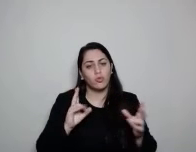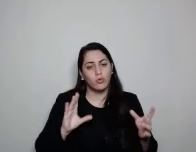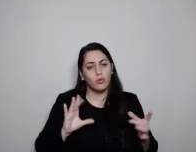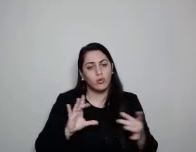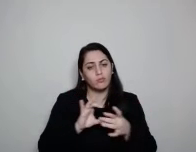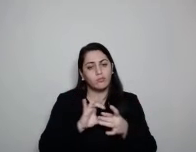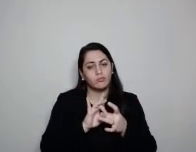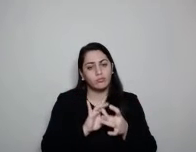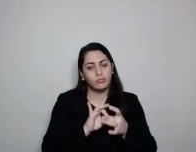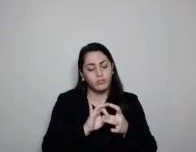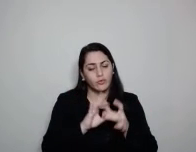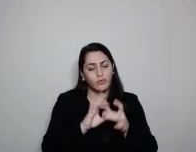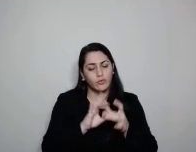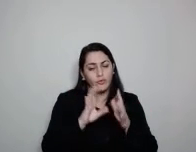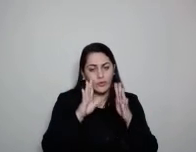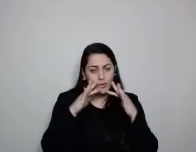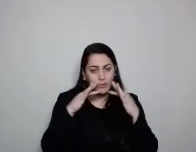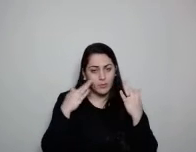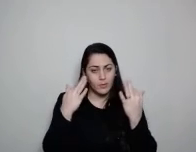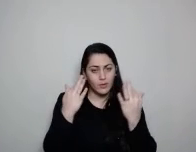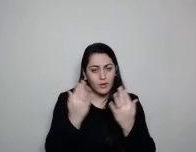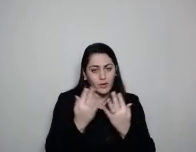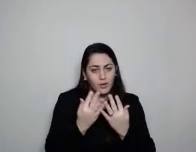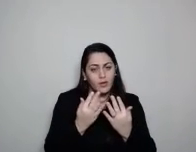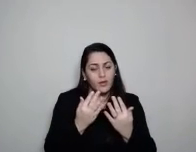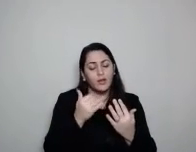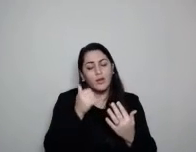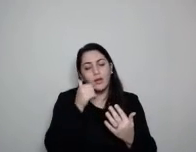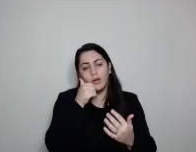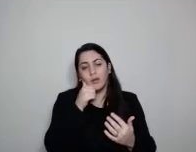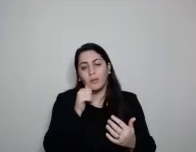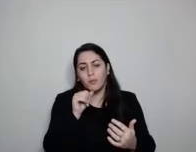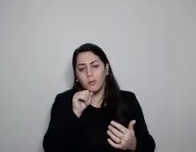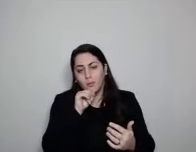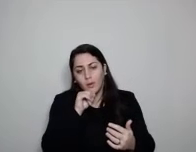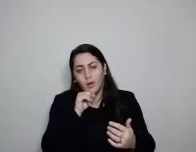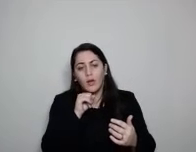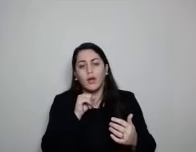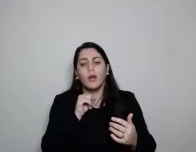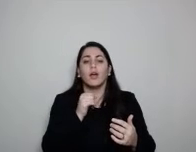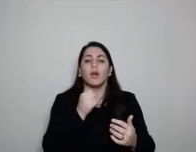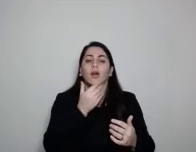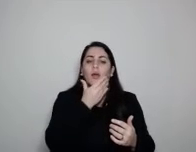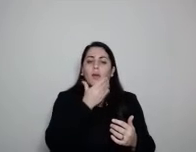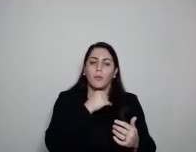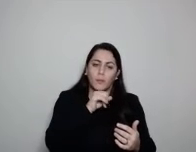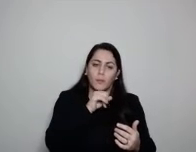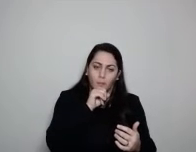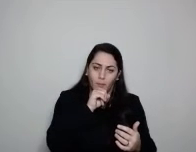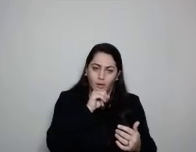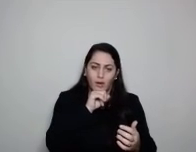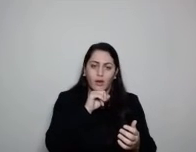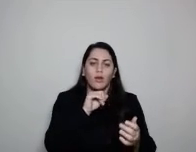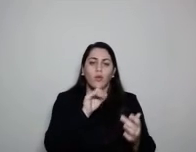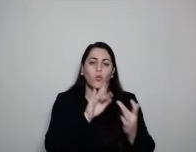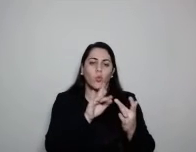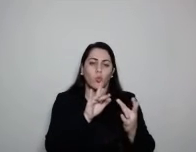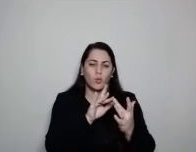como paterna, como também para dar estabilidade emocional e psicológica às crianças, que vem sendo,